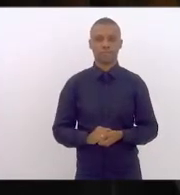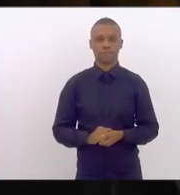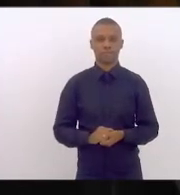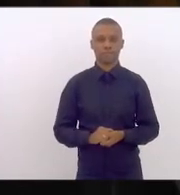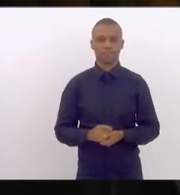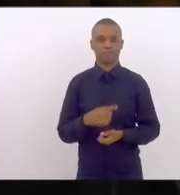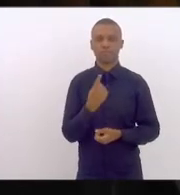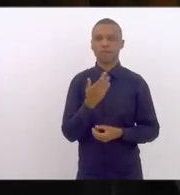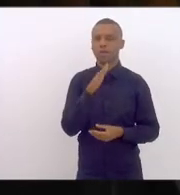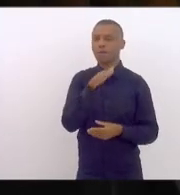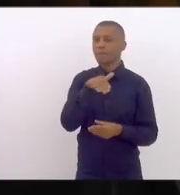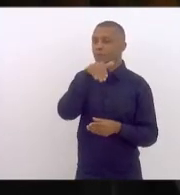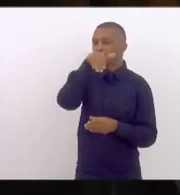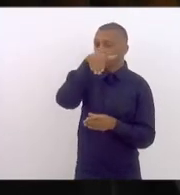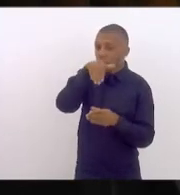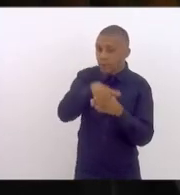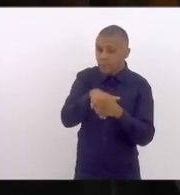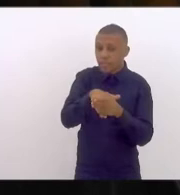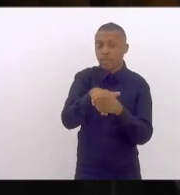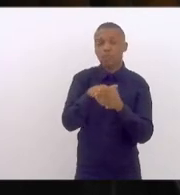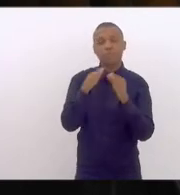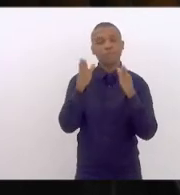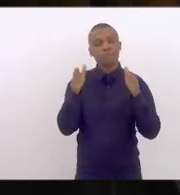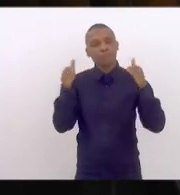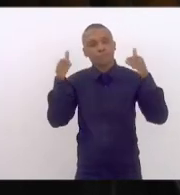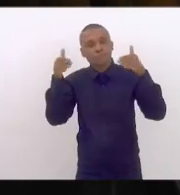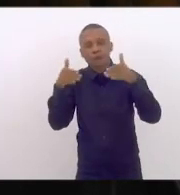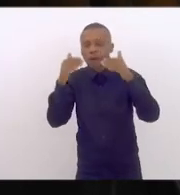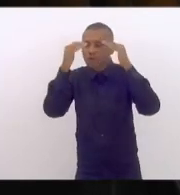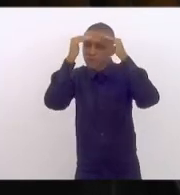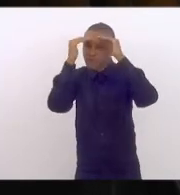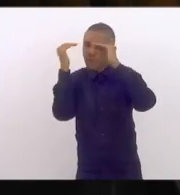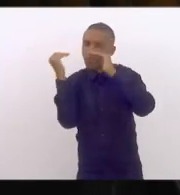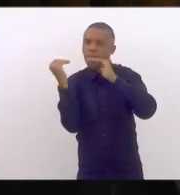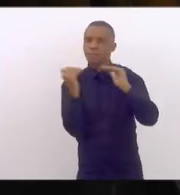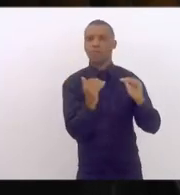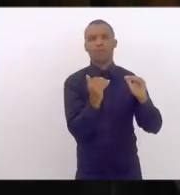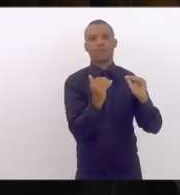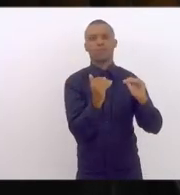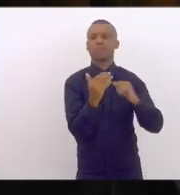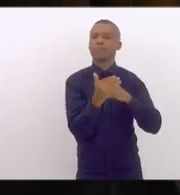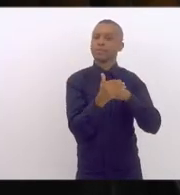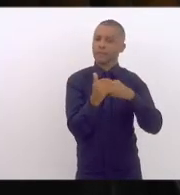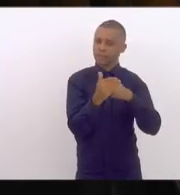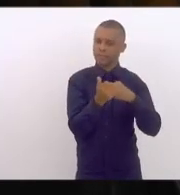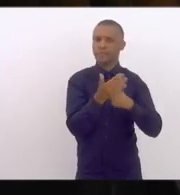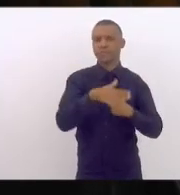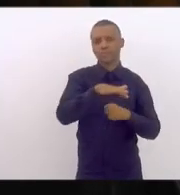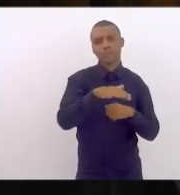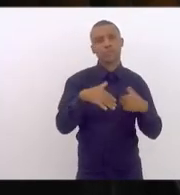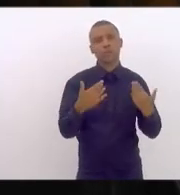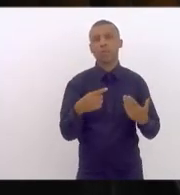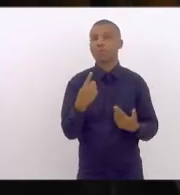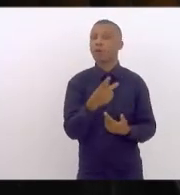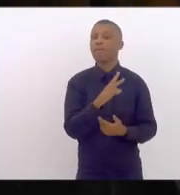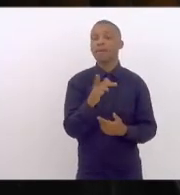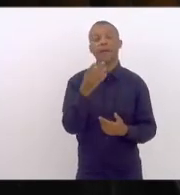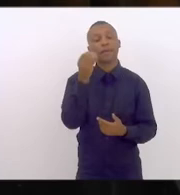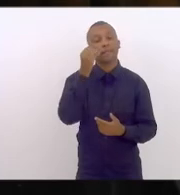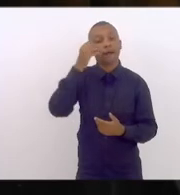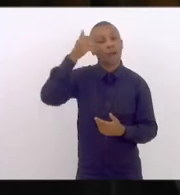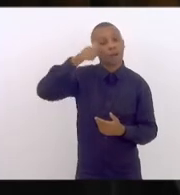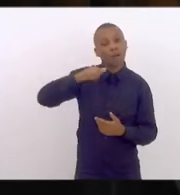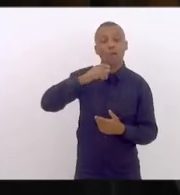né Com todo o respeito e aí nós vamos ver o resultado